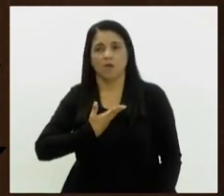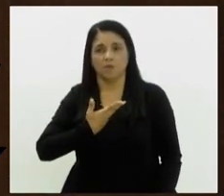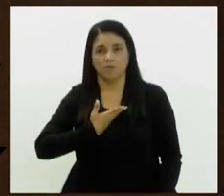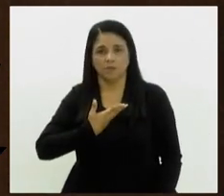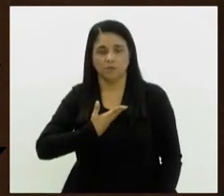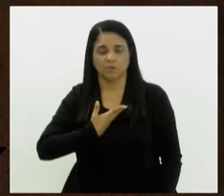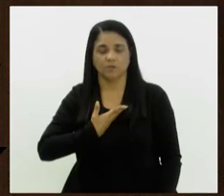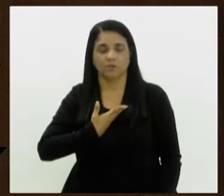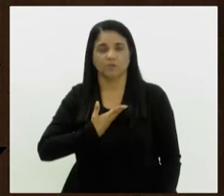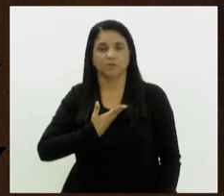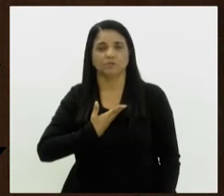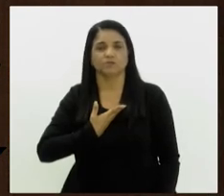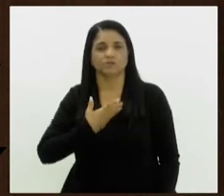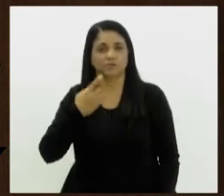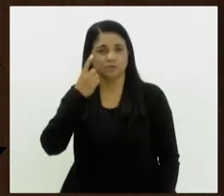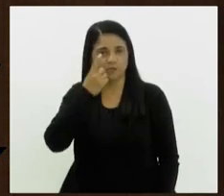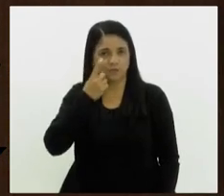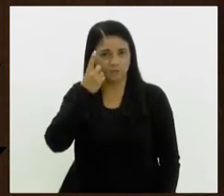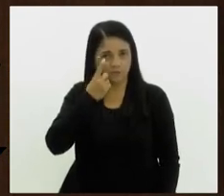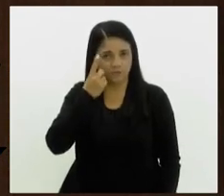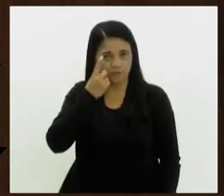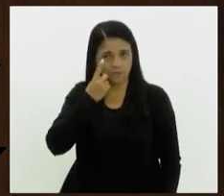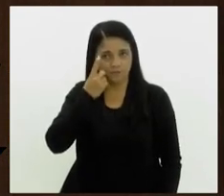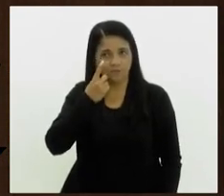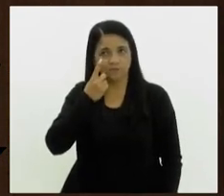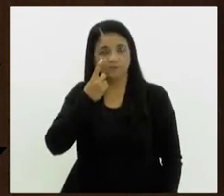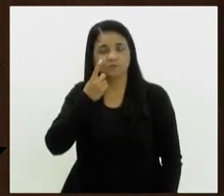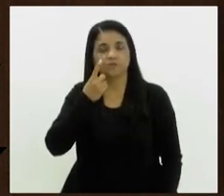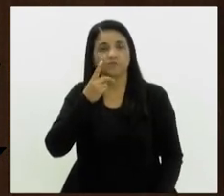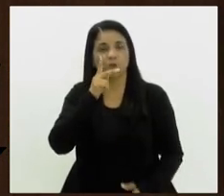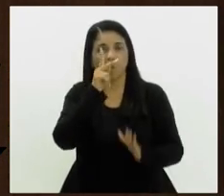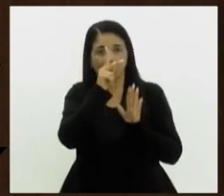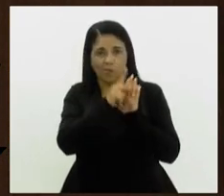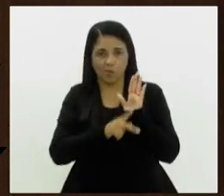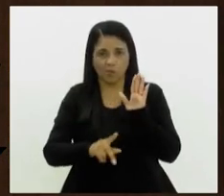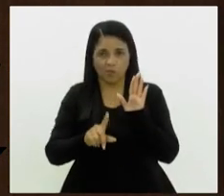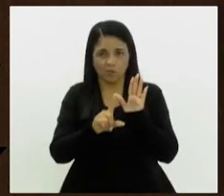meus colegas pelo projeto